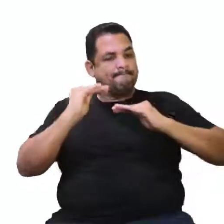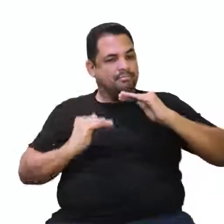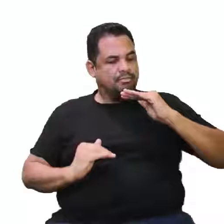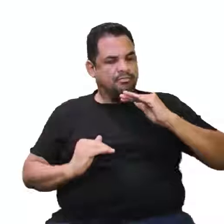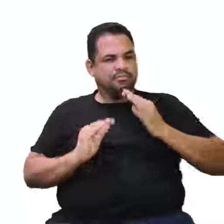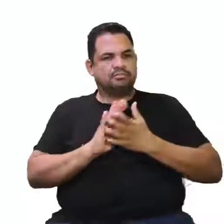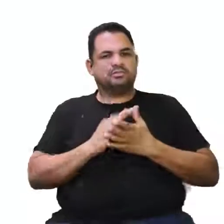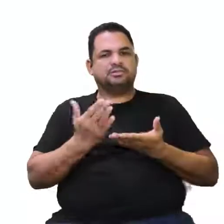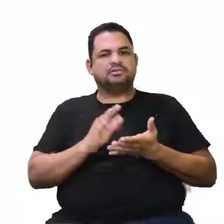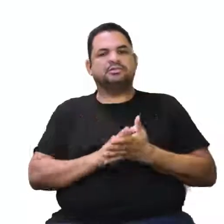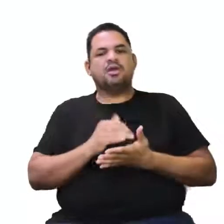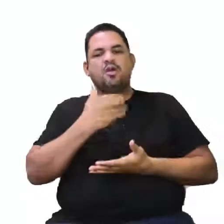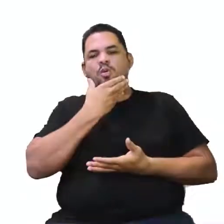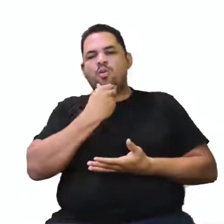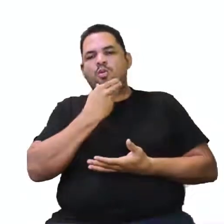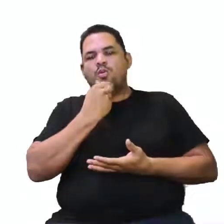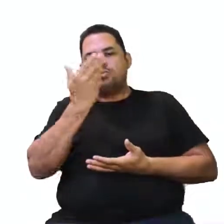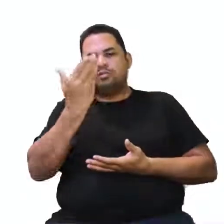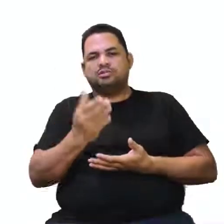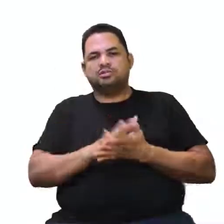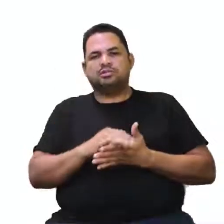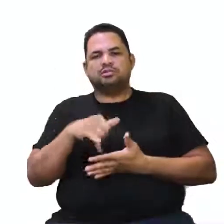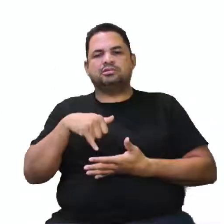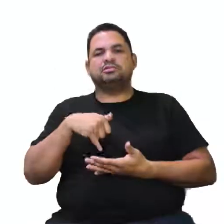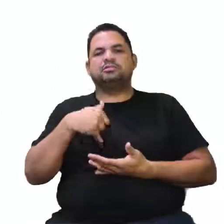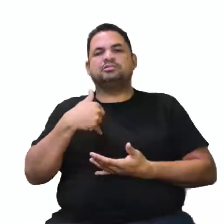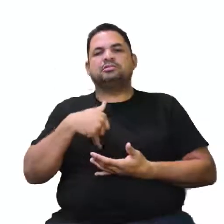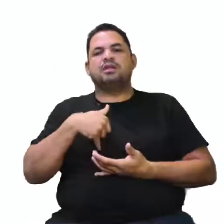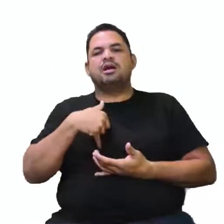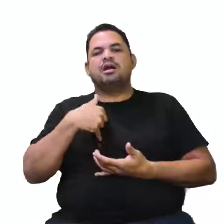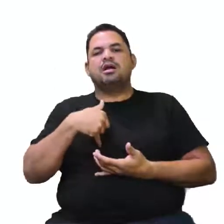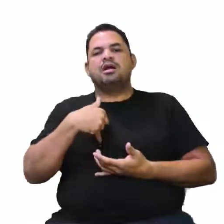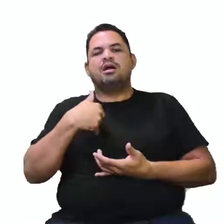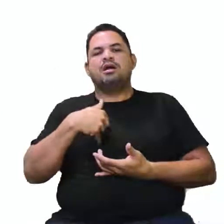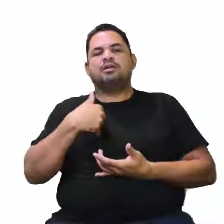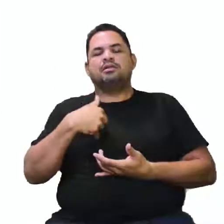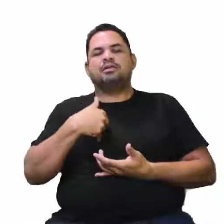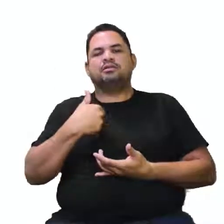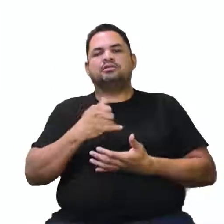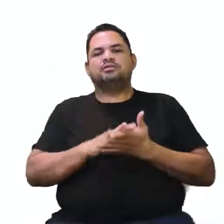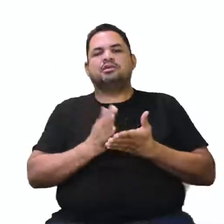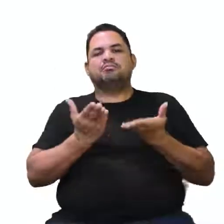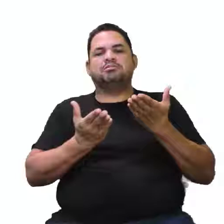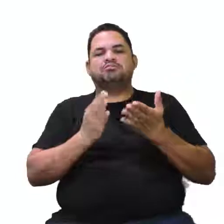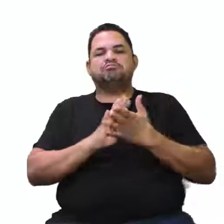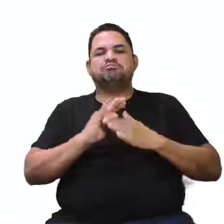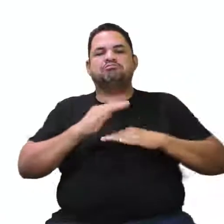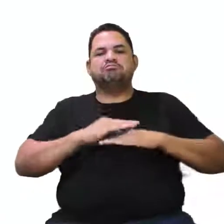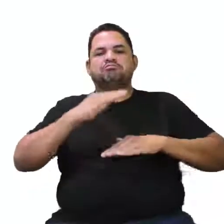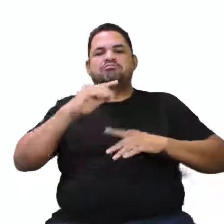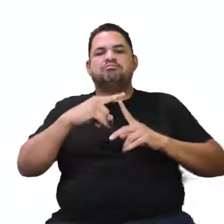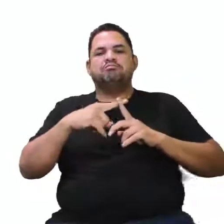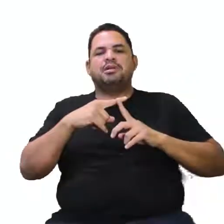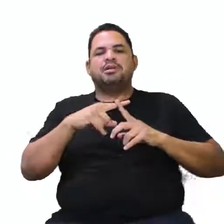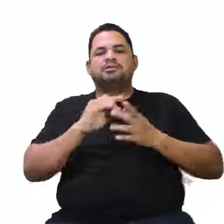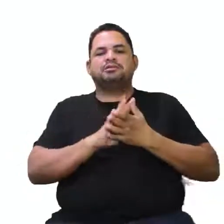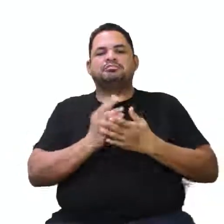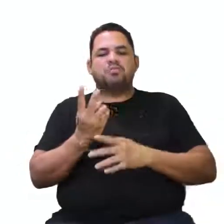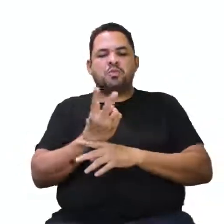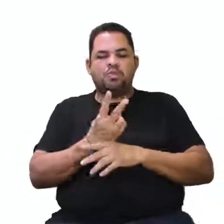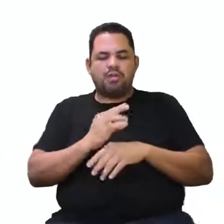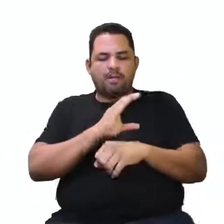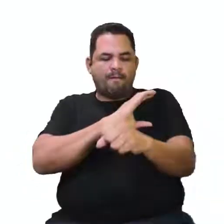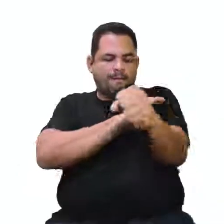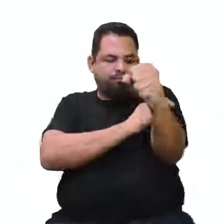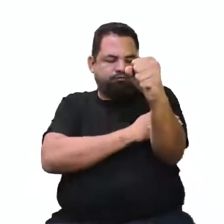atenção. Já os rapazes, né, a questão da idade, a questão de um peso a mais, só que eles buscam aí mais